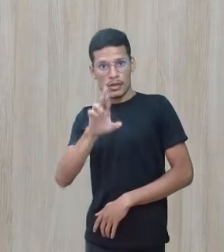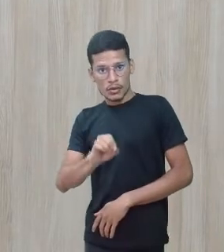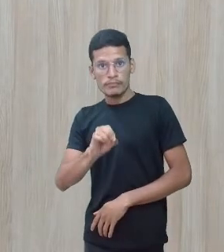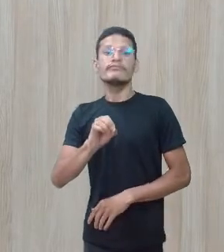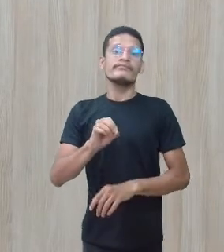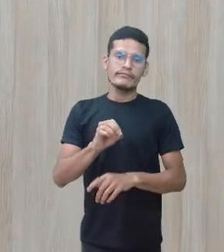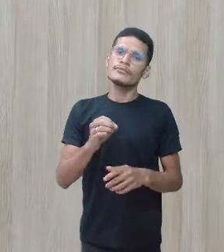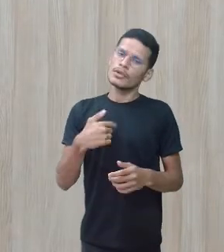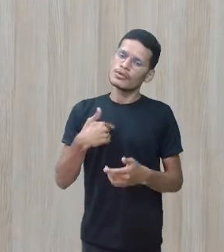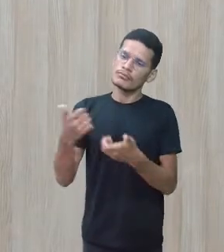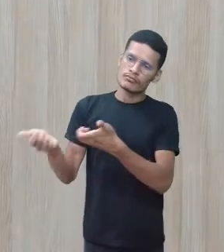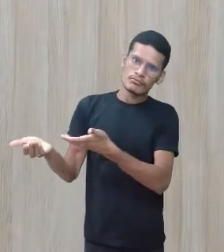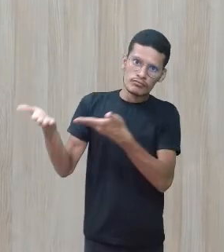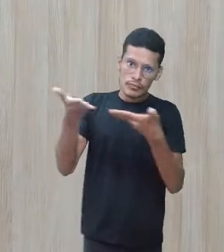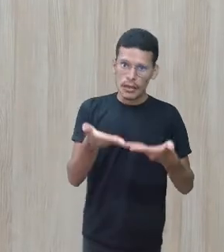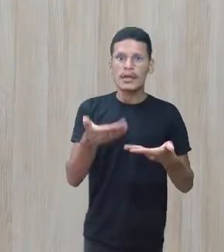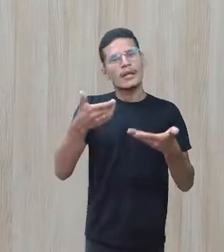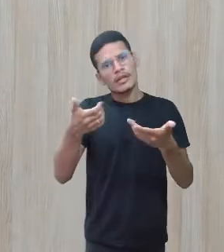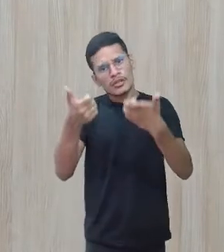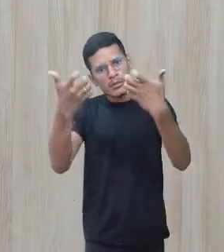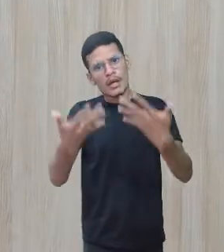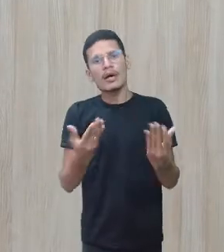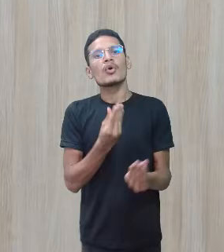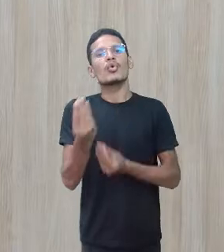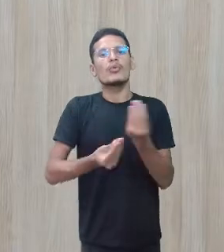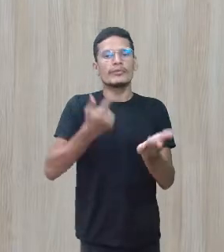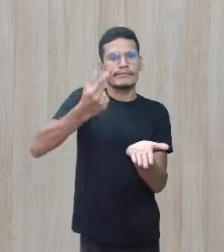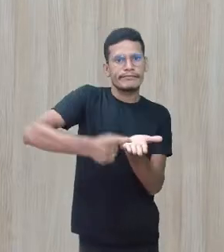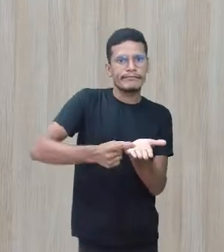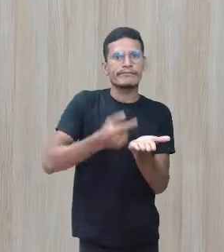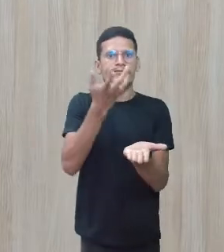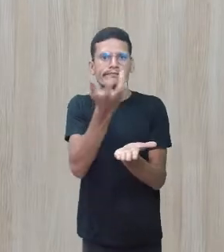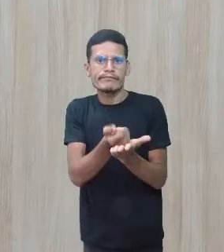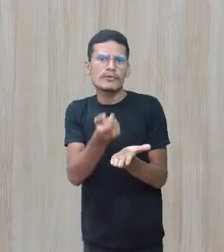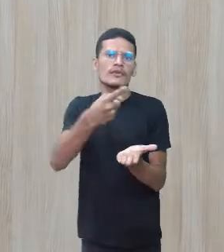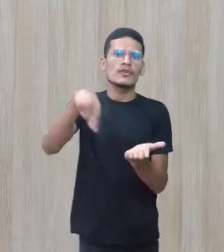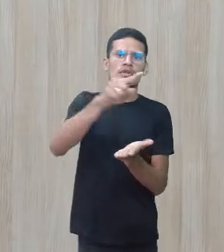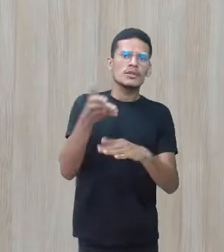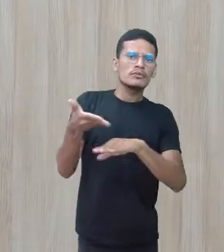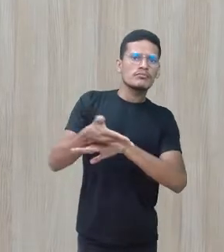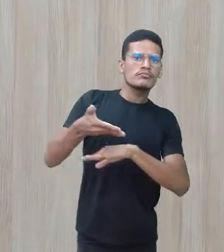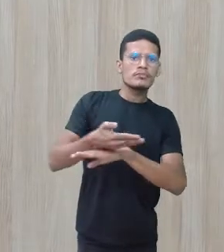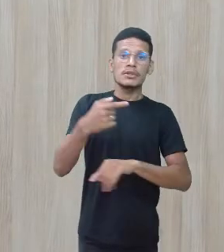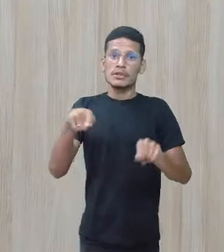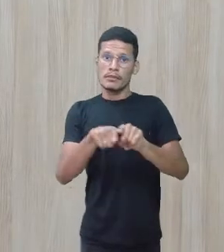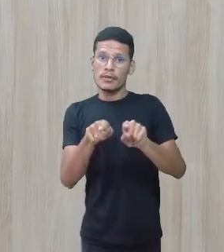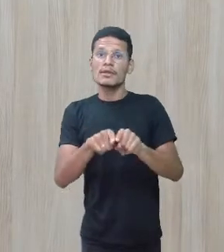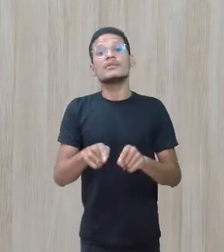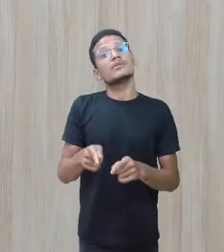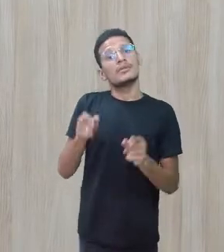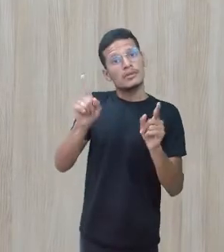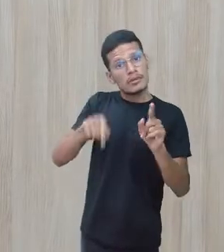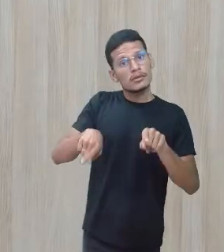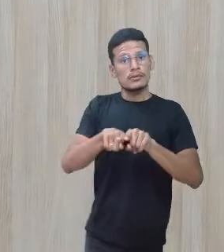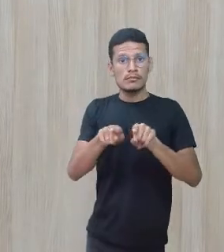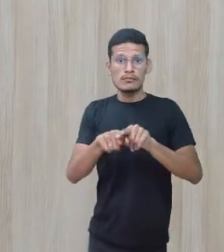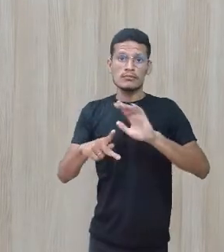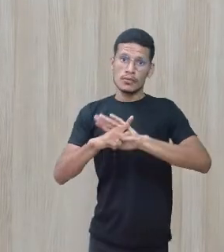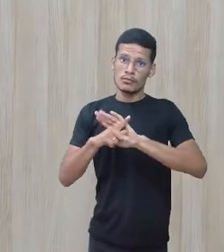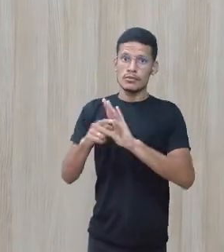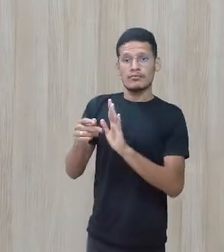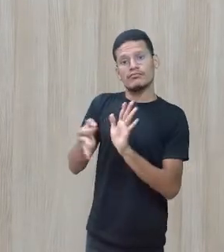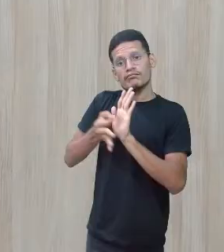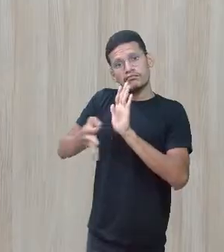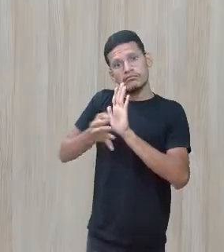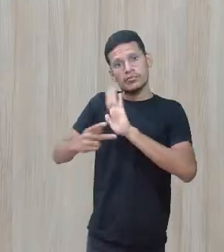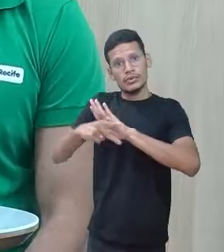ele rapidinho aqui a palavra, para ele comentar um pouquinho sobre o aplicativo, como que você faz para acessar e dar as considerações iniciais dele, tá bom? Diga